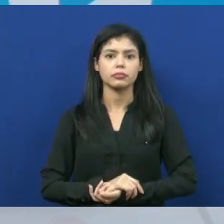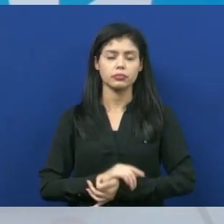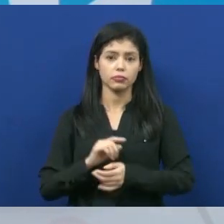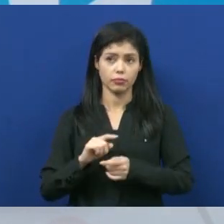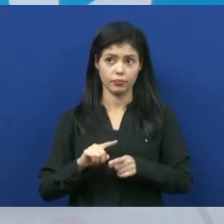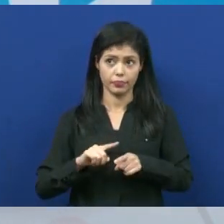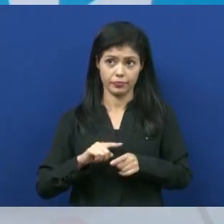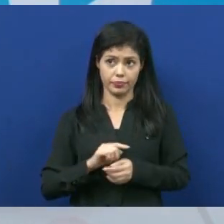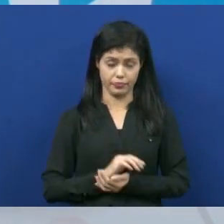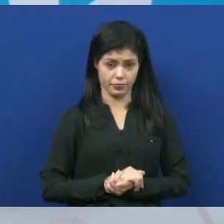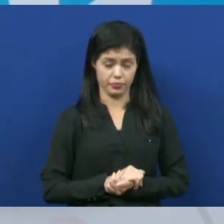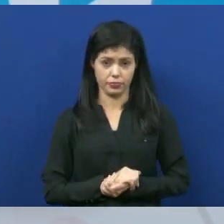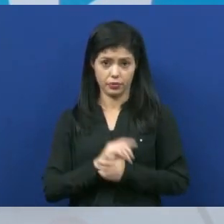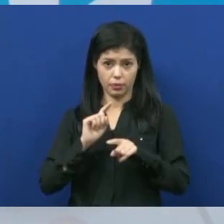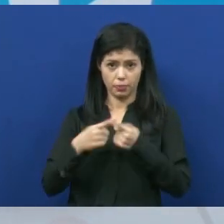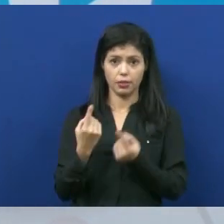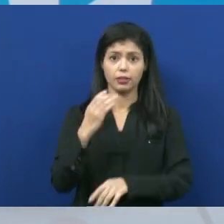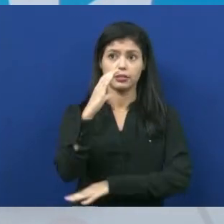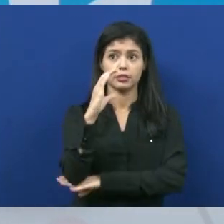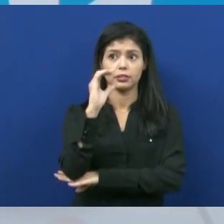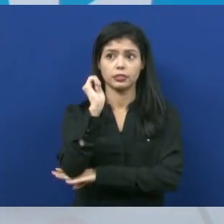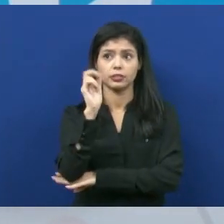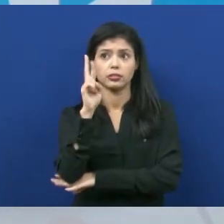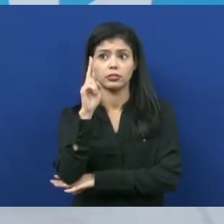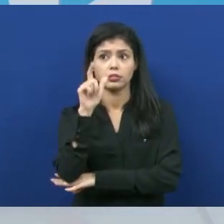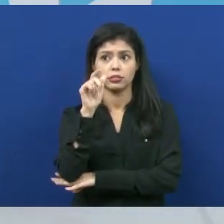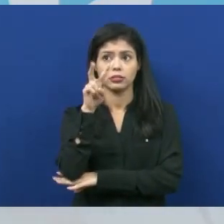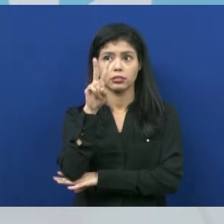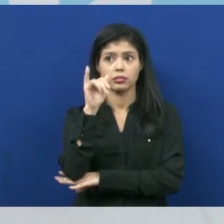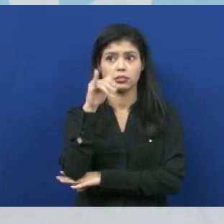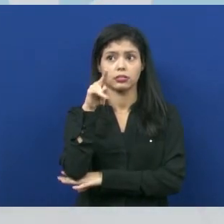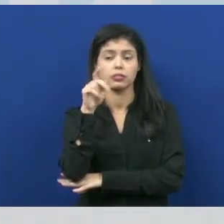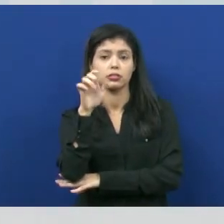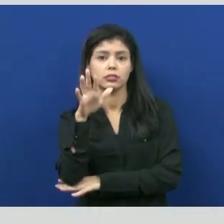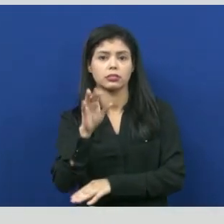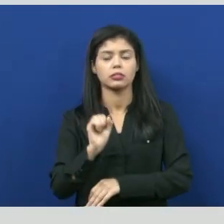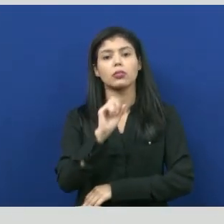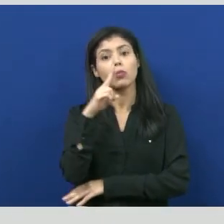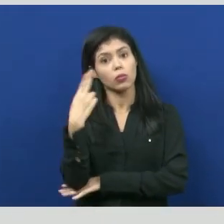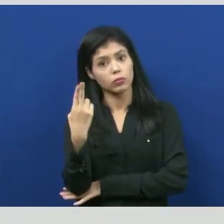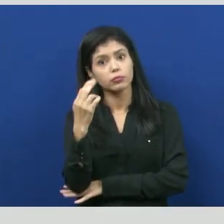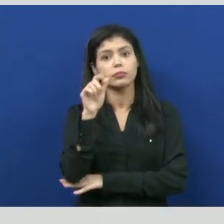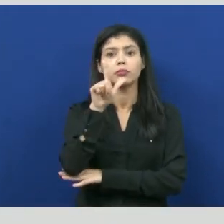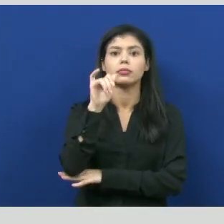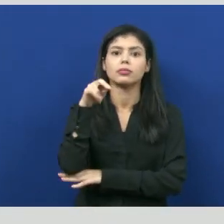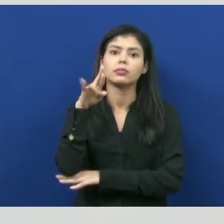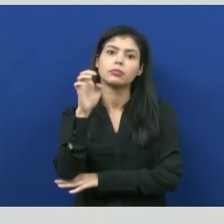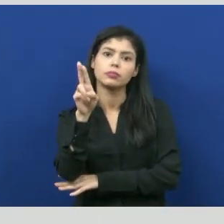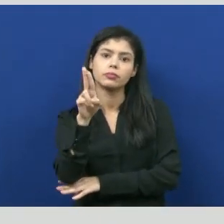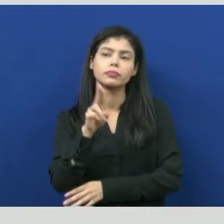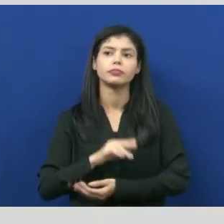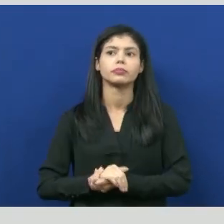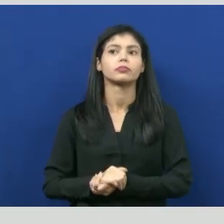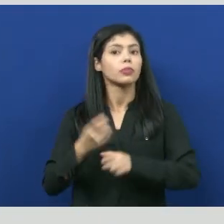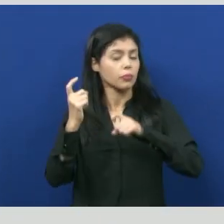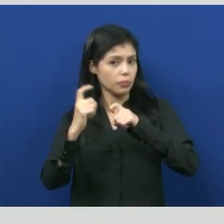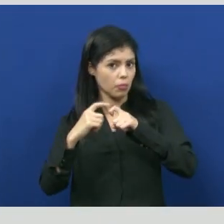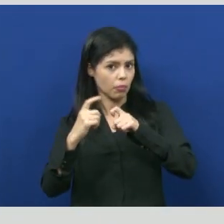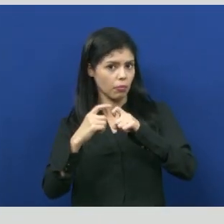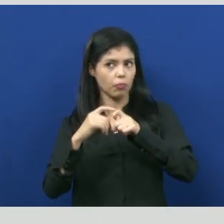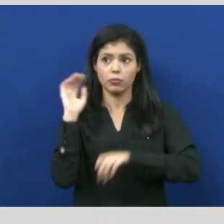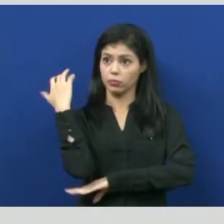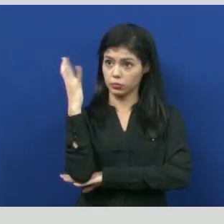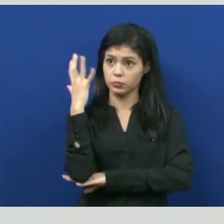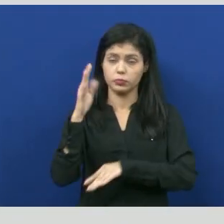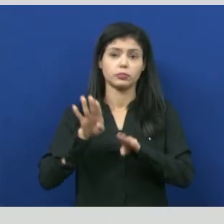Mas aí veio Carl Linné, ou simplesmente Linneu, um médico botânico